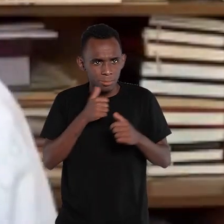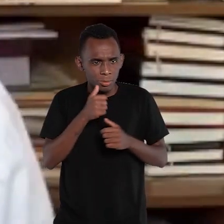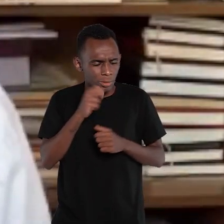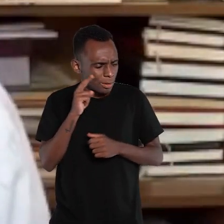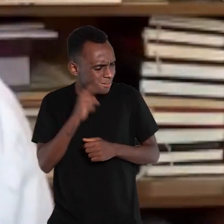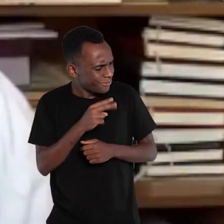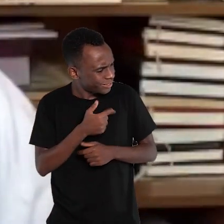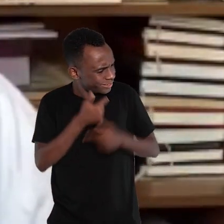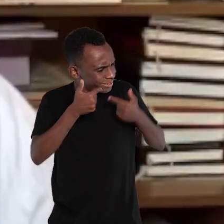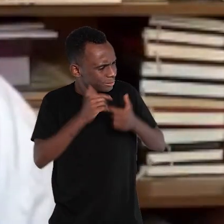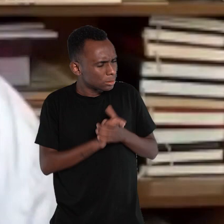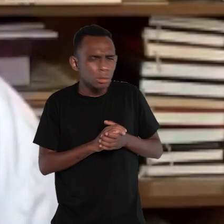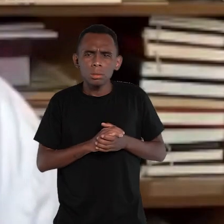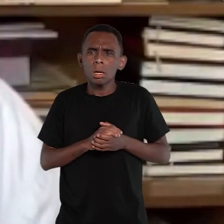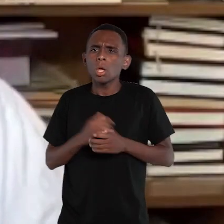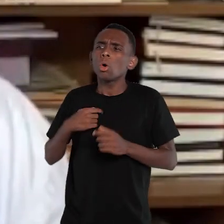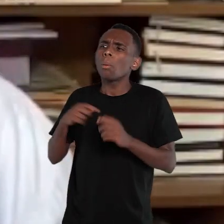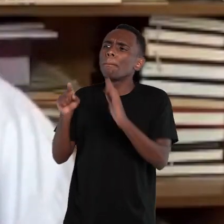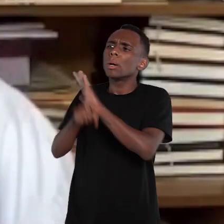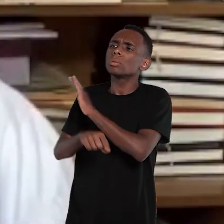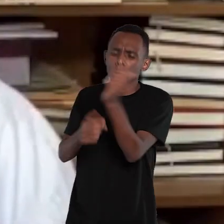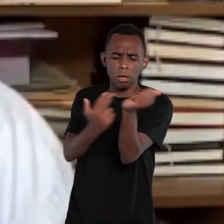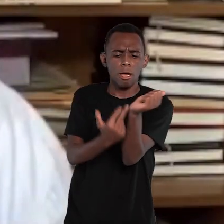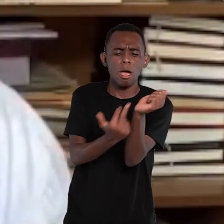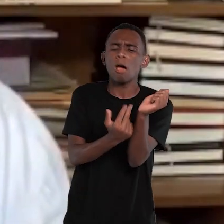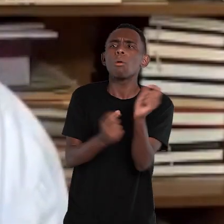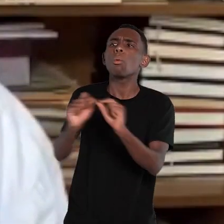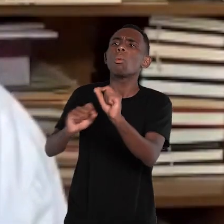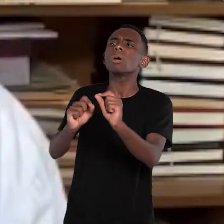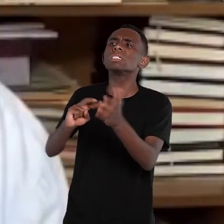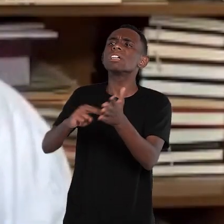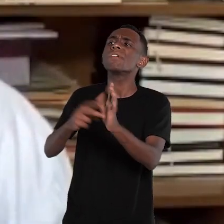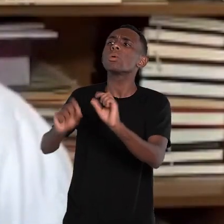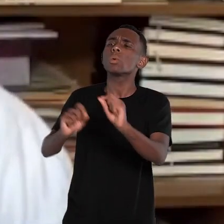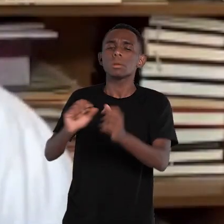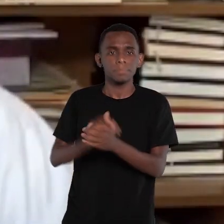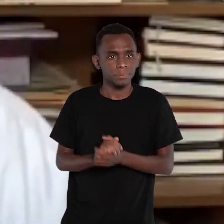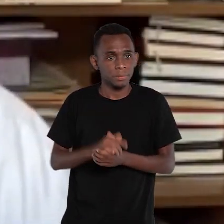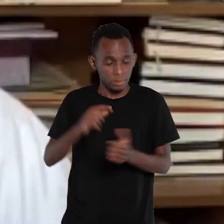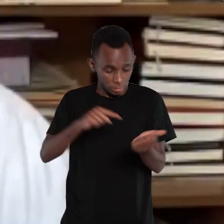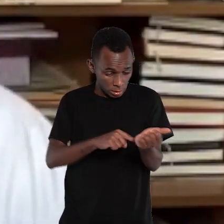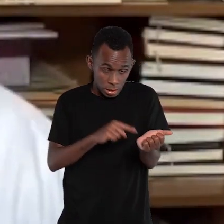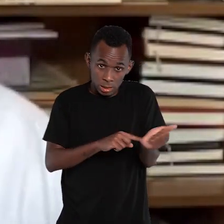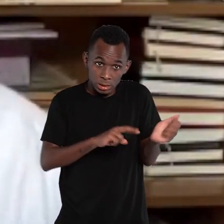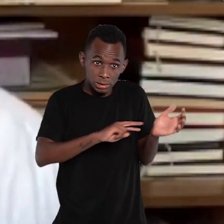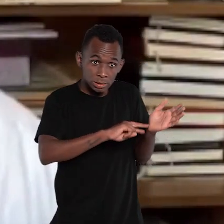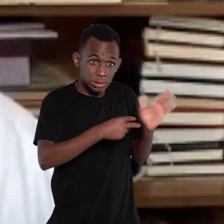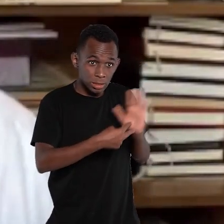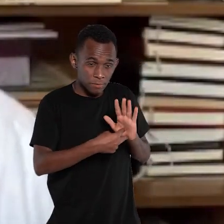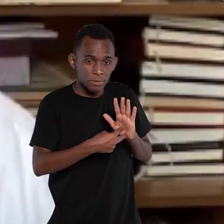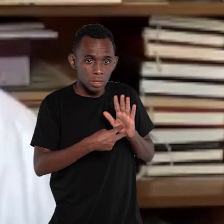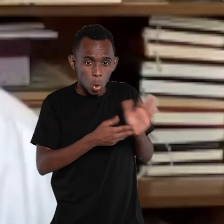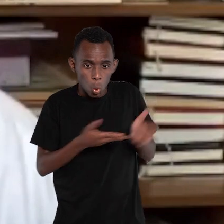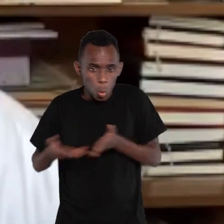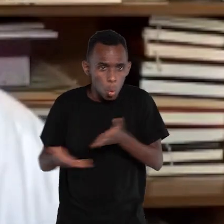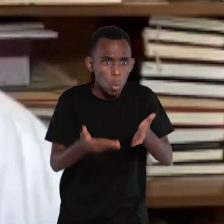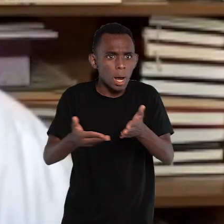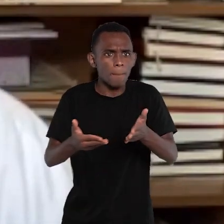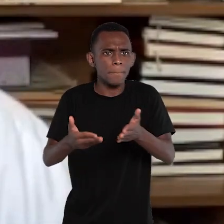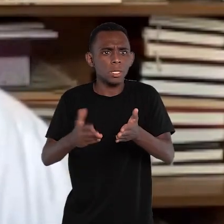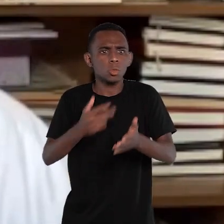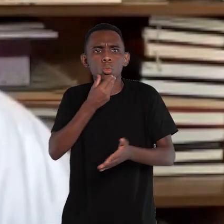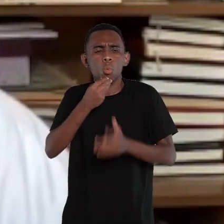sorriu para minha filha, eu perguntei a ela o que significava aquele ideograma. E ela me disse: isso aqui significa que o caminho do